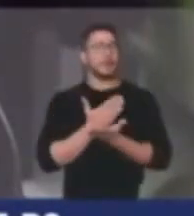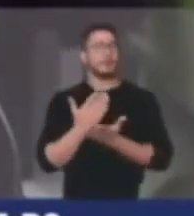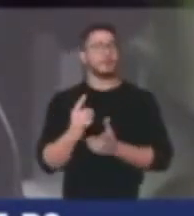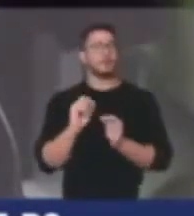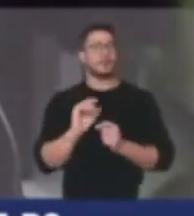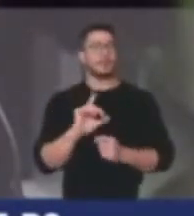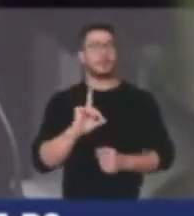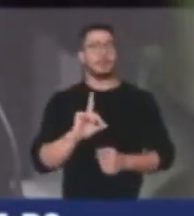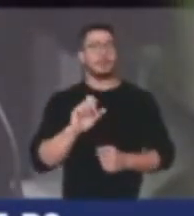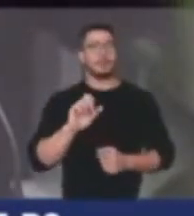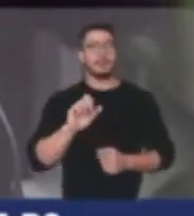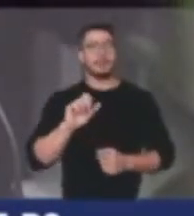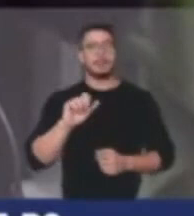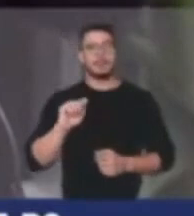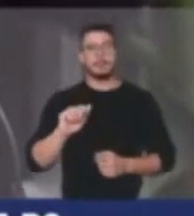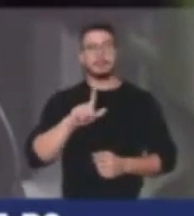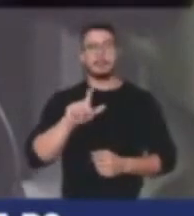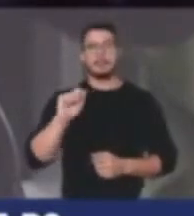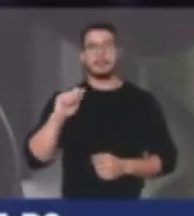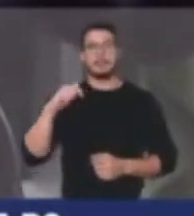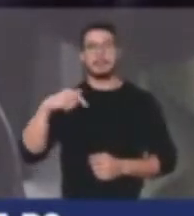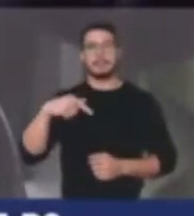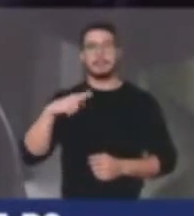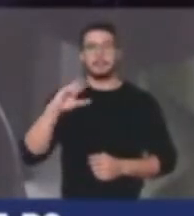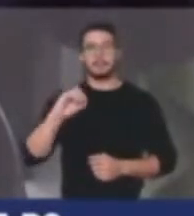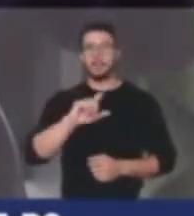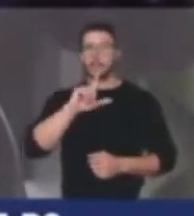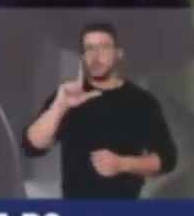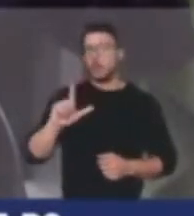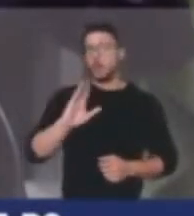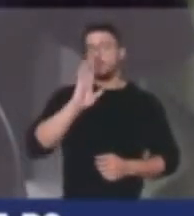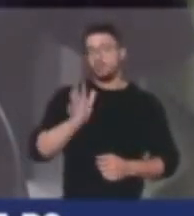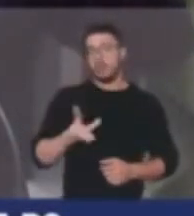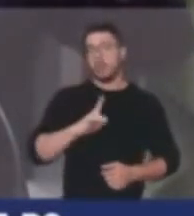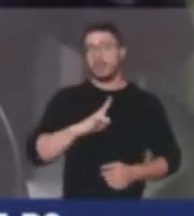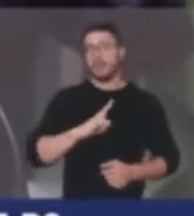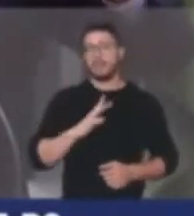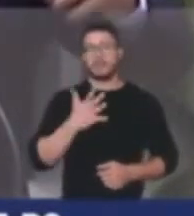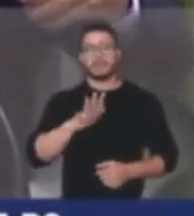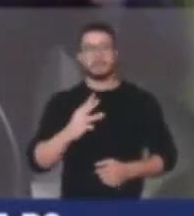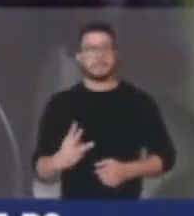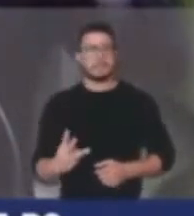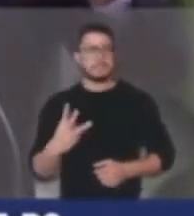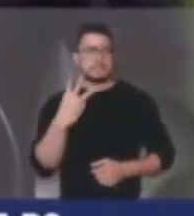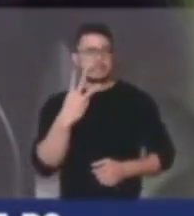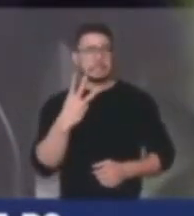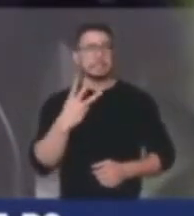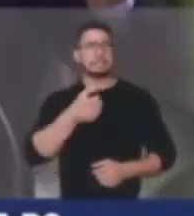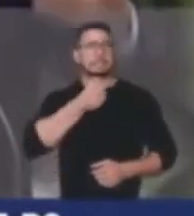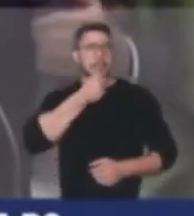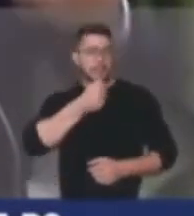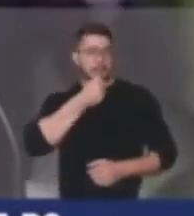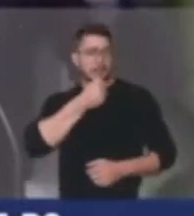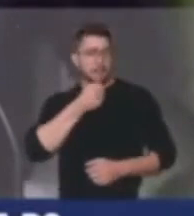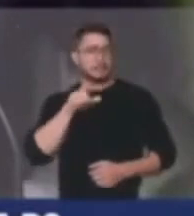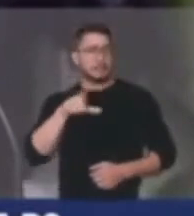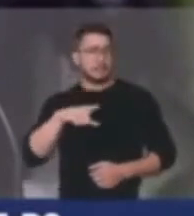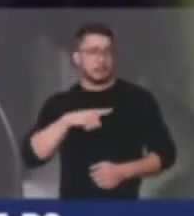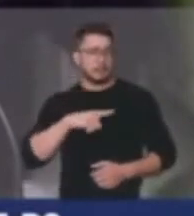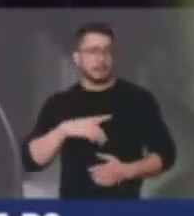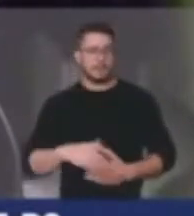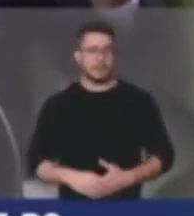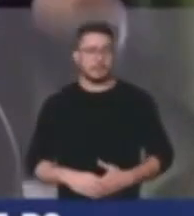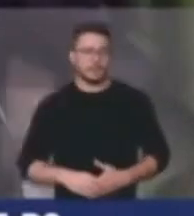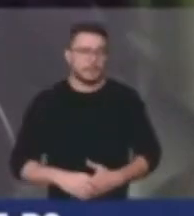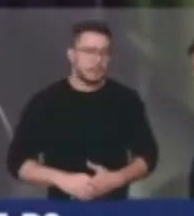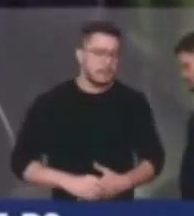vi duas ou três, né? Duas ou três entrevistas, onde o Dallagnol também agora começa